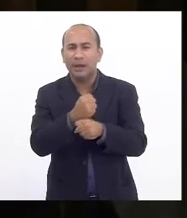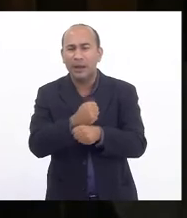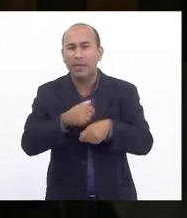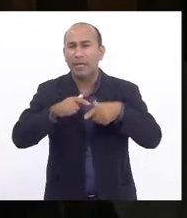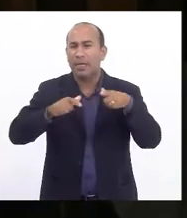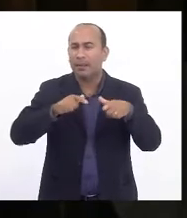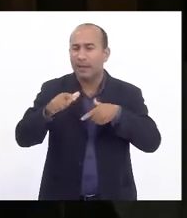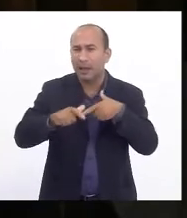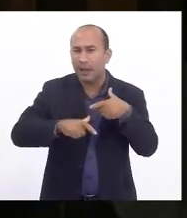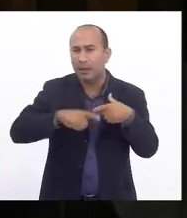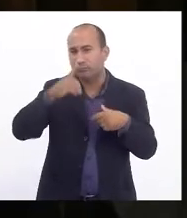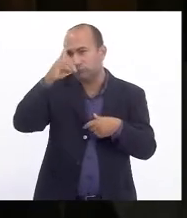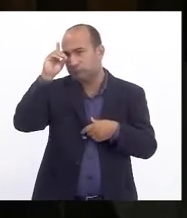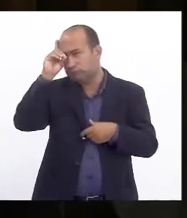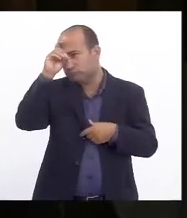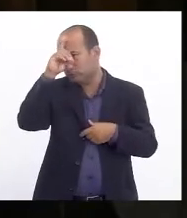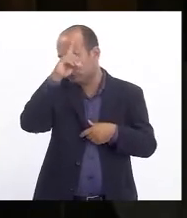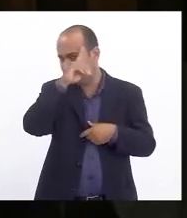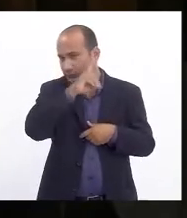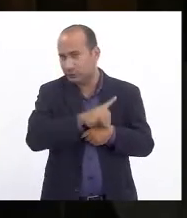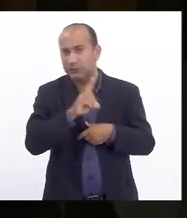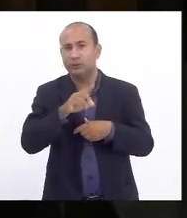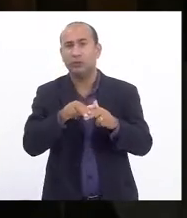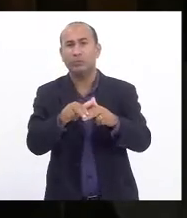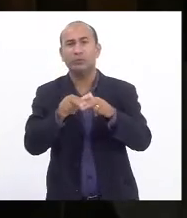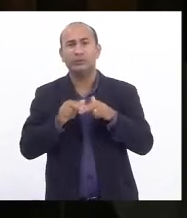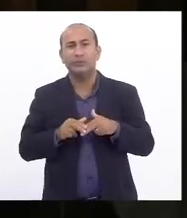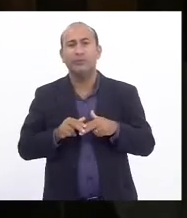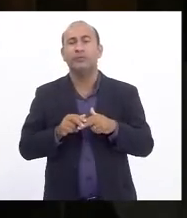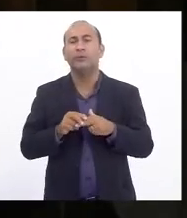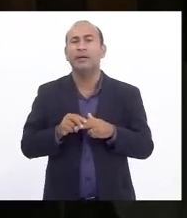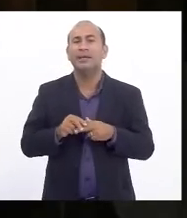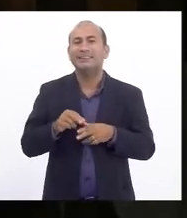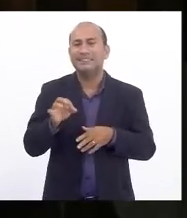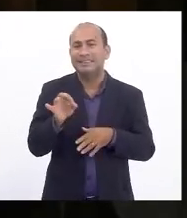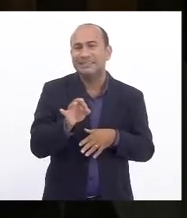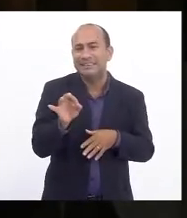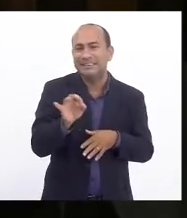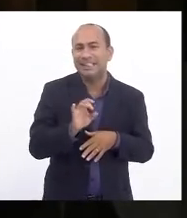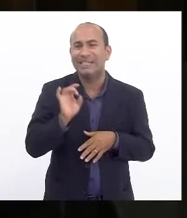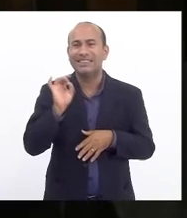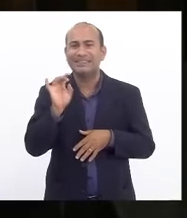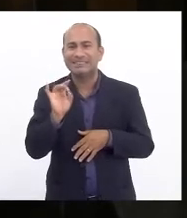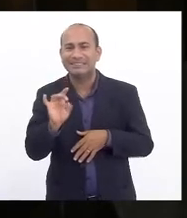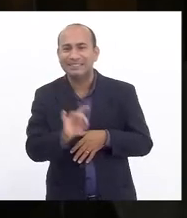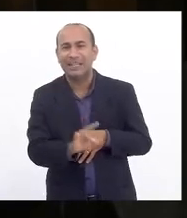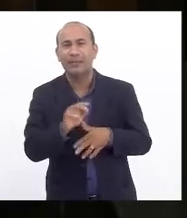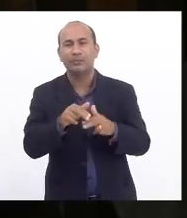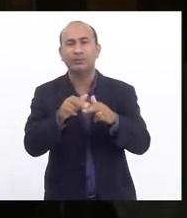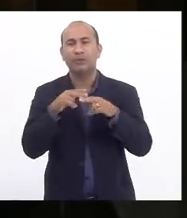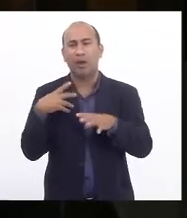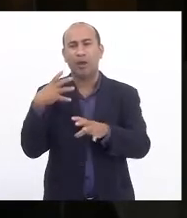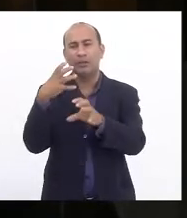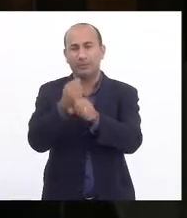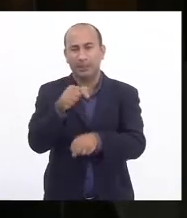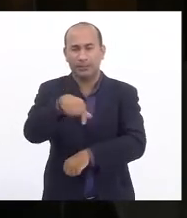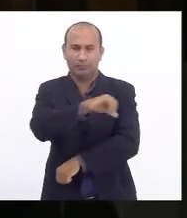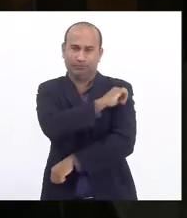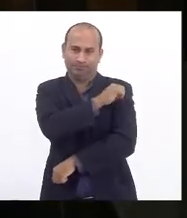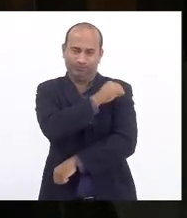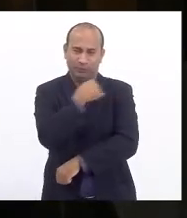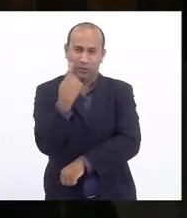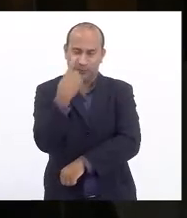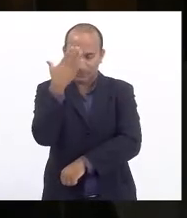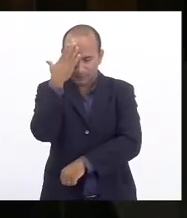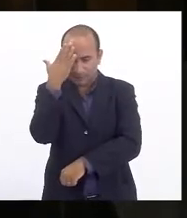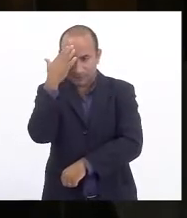de maneira muito água no que diz respeito a cada centavo que deveria ser investido no orçamento do Rio de Janeiro a gente